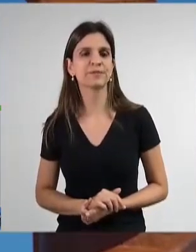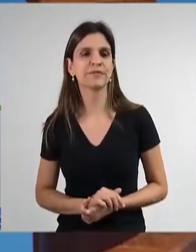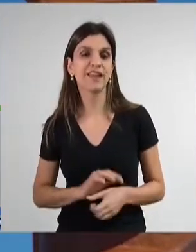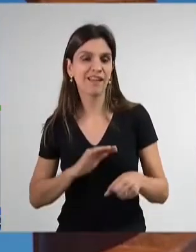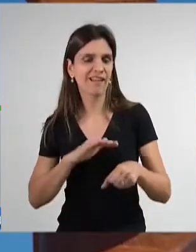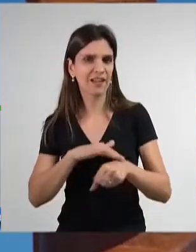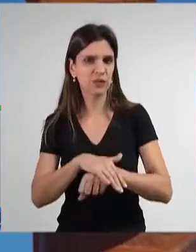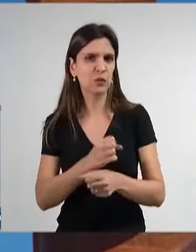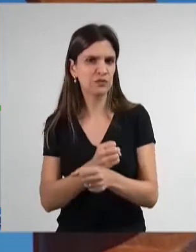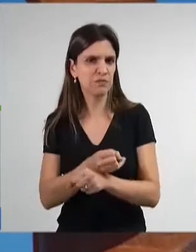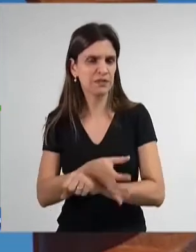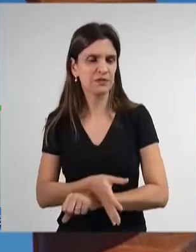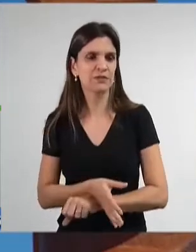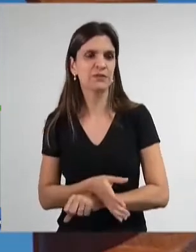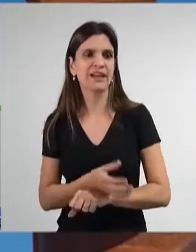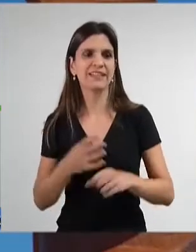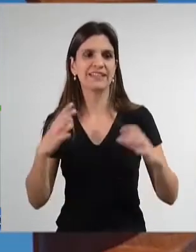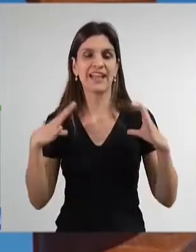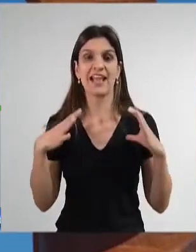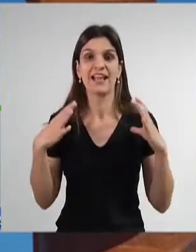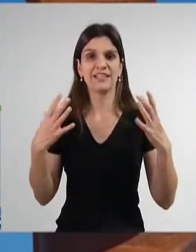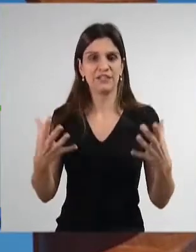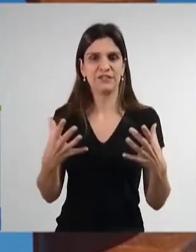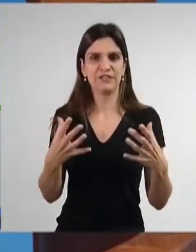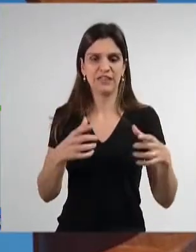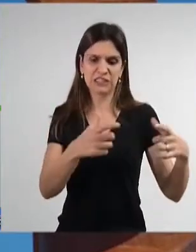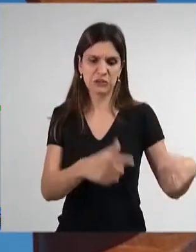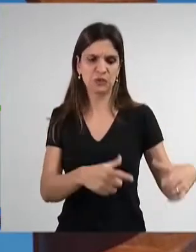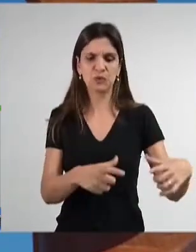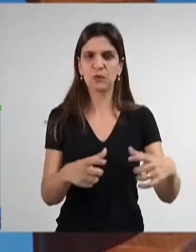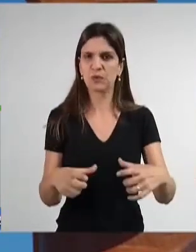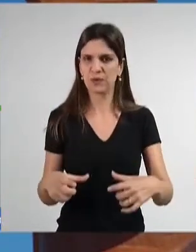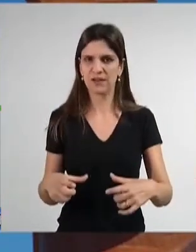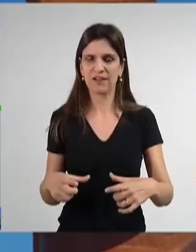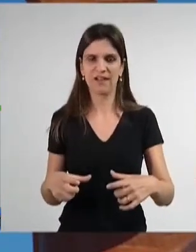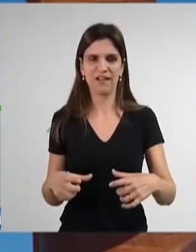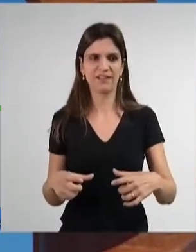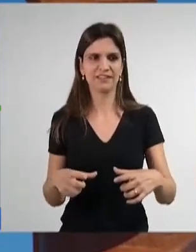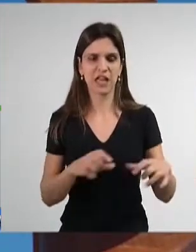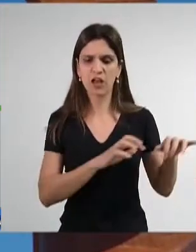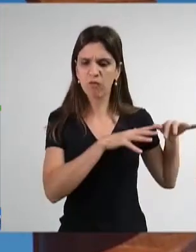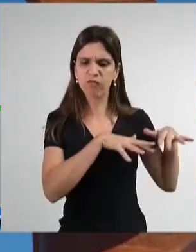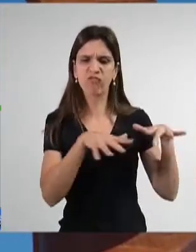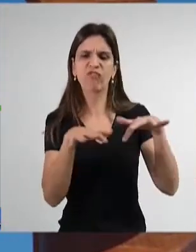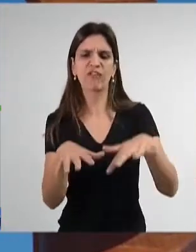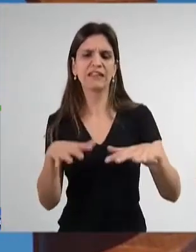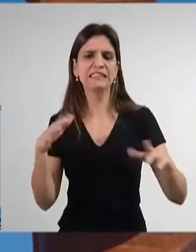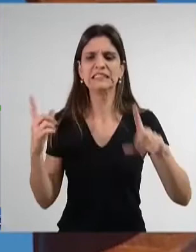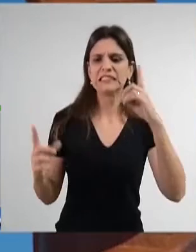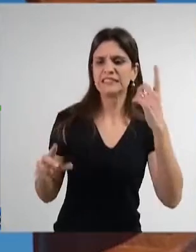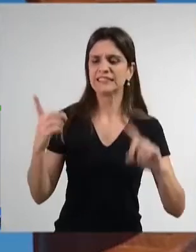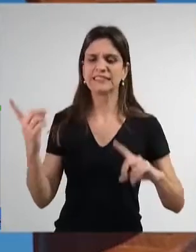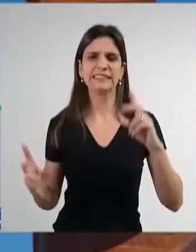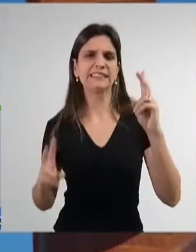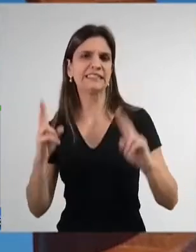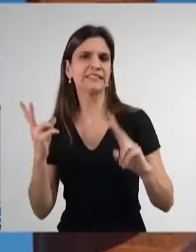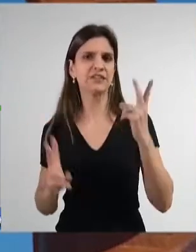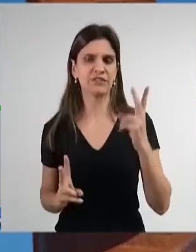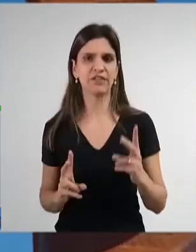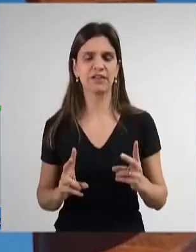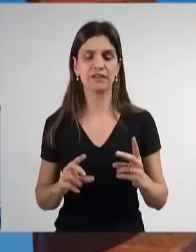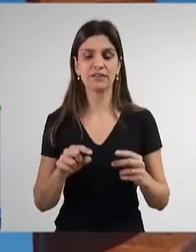semana, fiscalizar os locais de aglomerações de pessoas em bares,